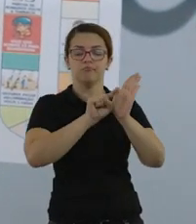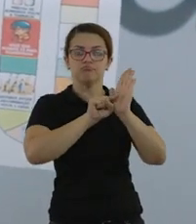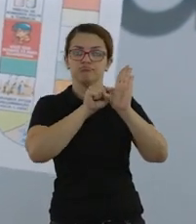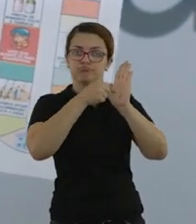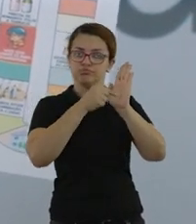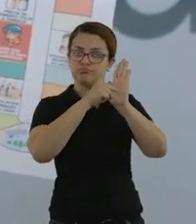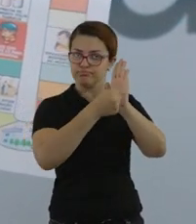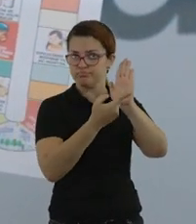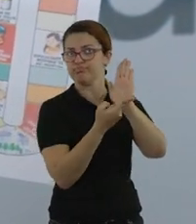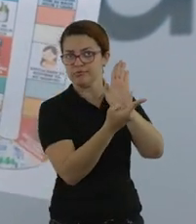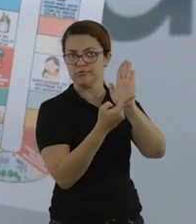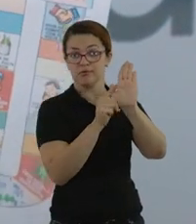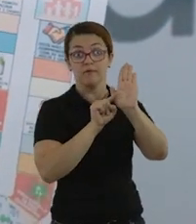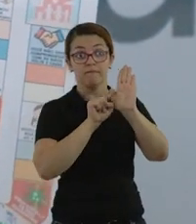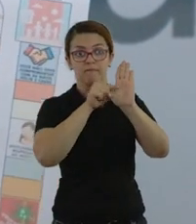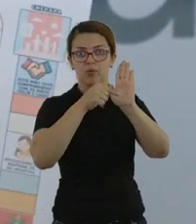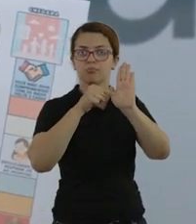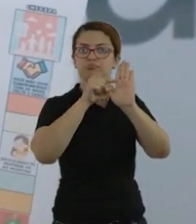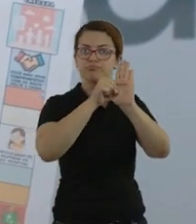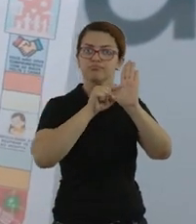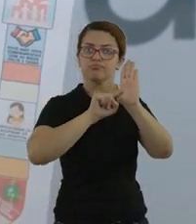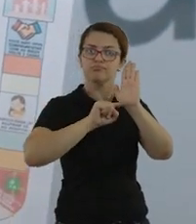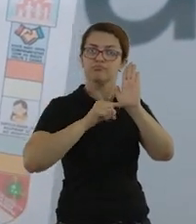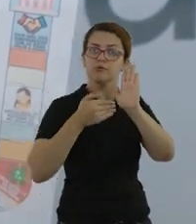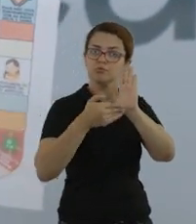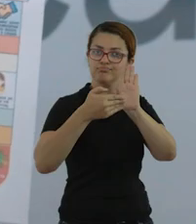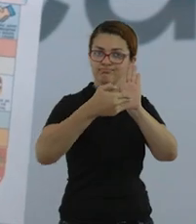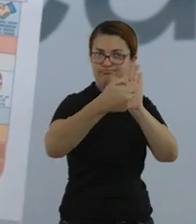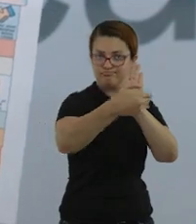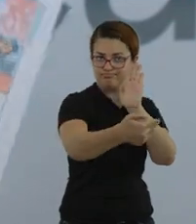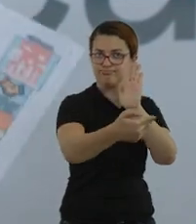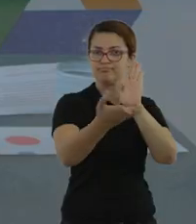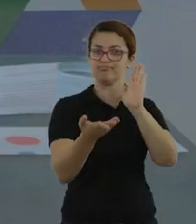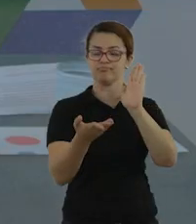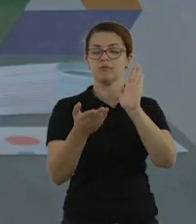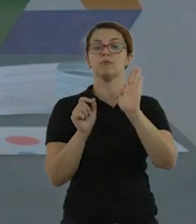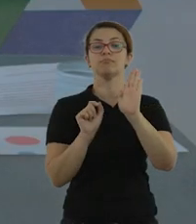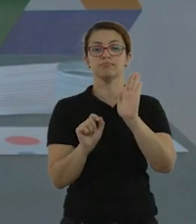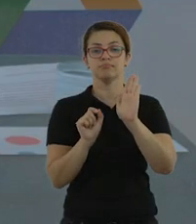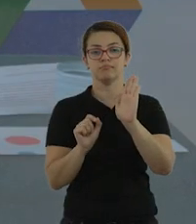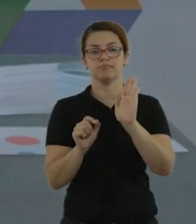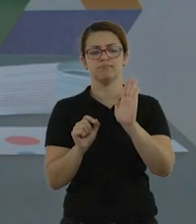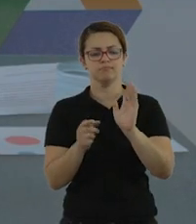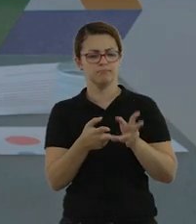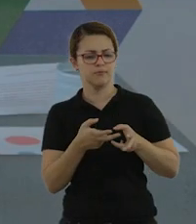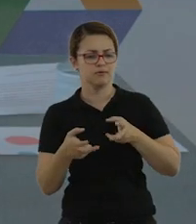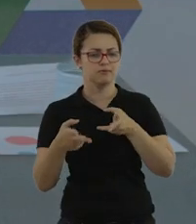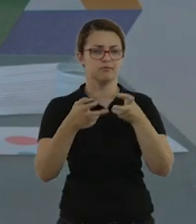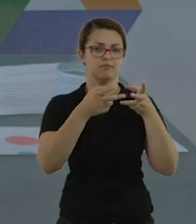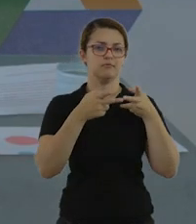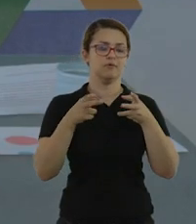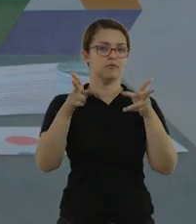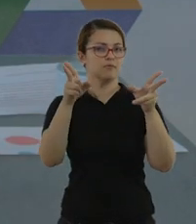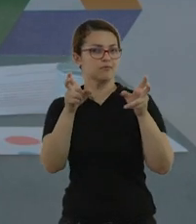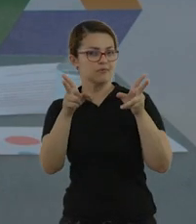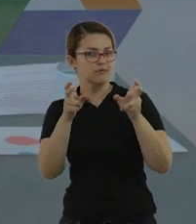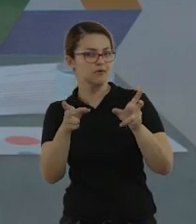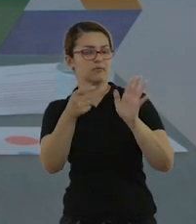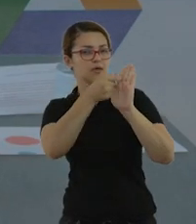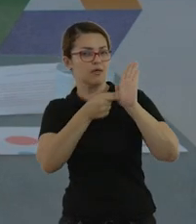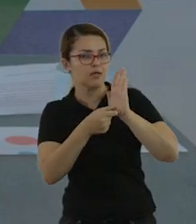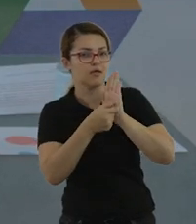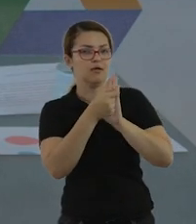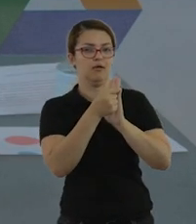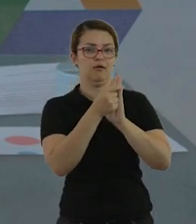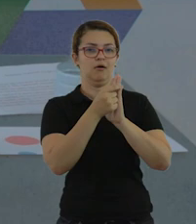nessa casinha, então você vai avançar algumas casinhas para frente, ok? Sendo assim, podemos perceber que o assunto do